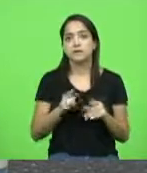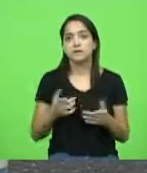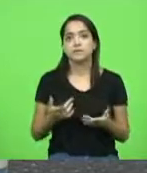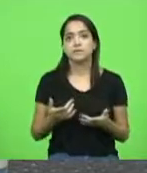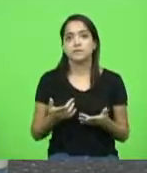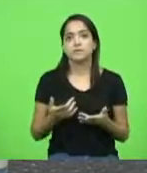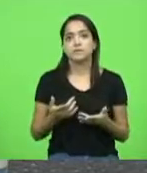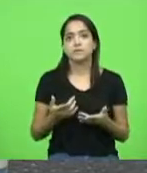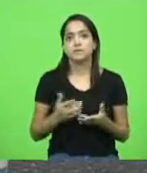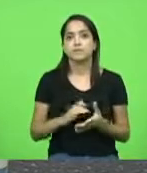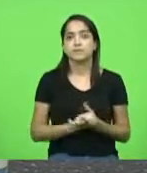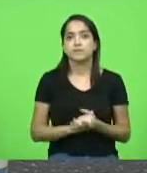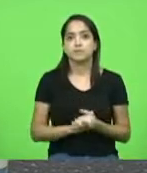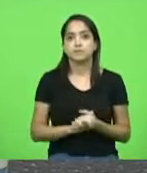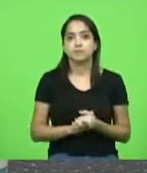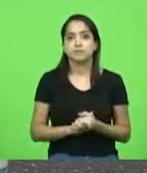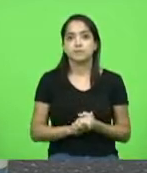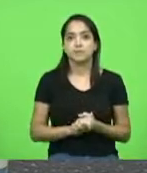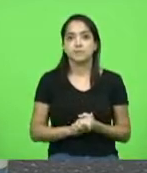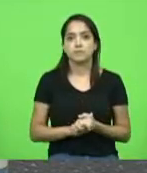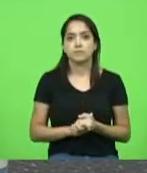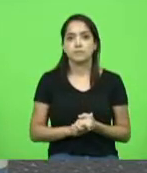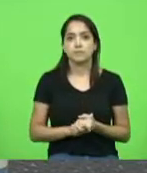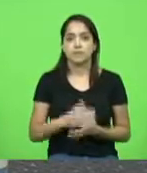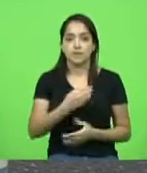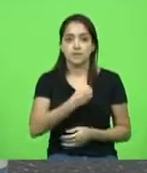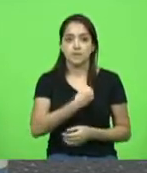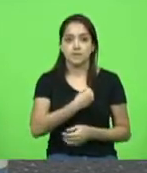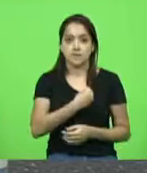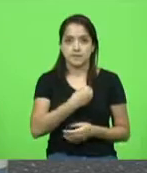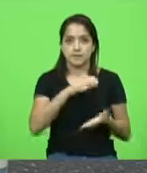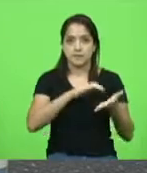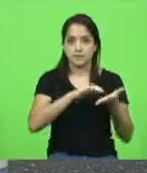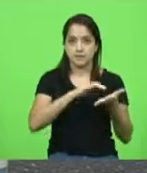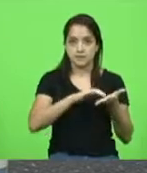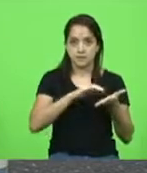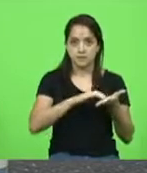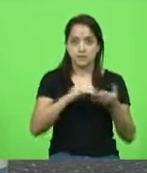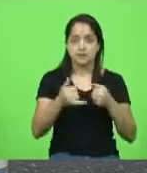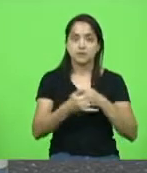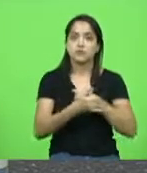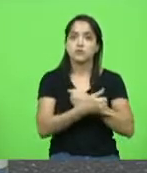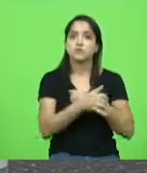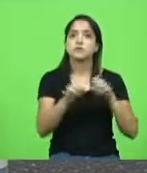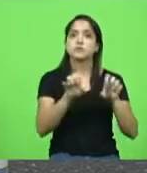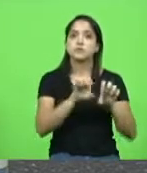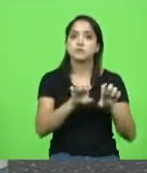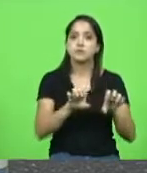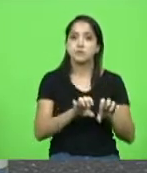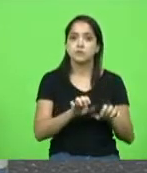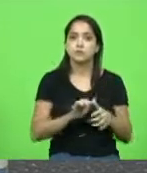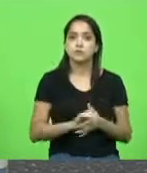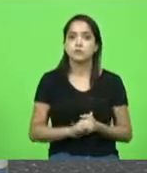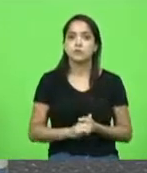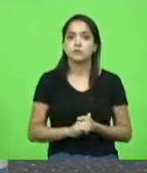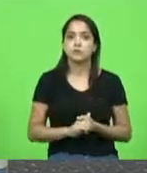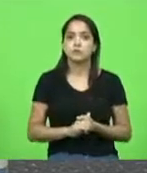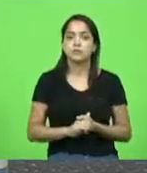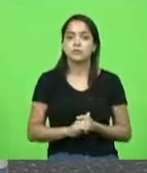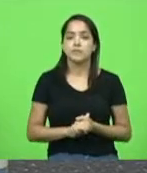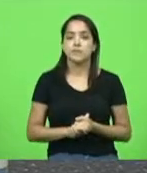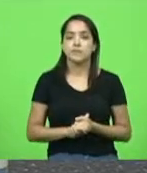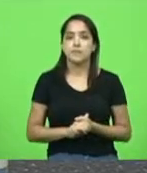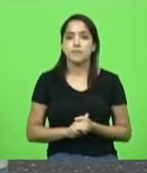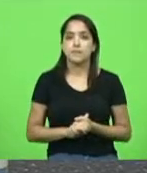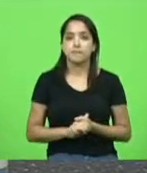com a presença do secretário de infraestrutura que diga-se de